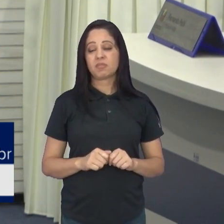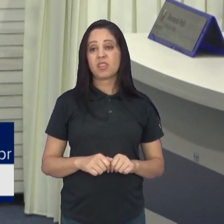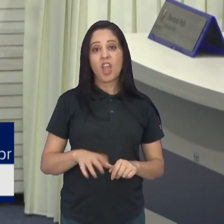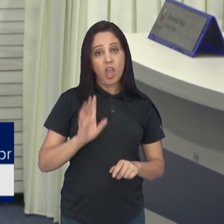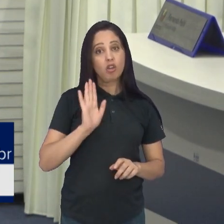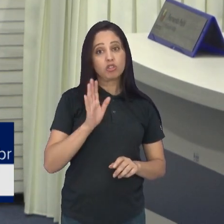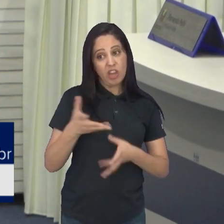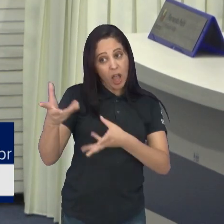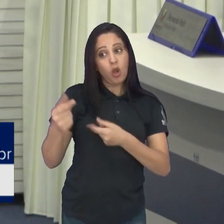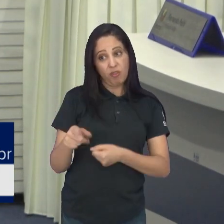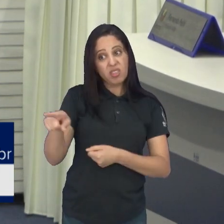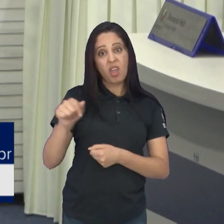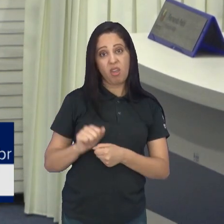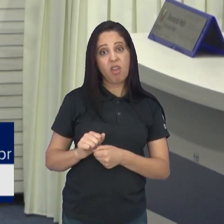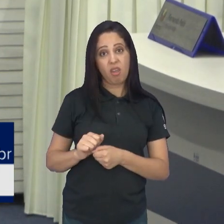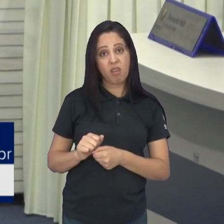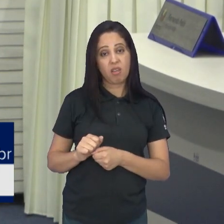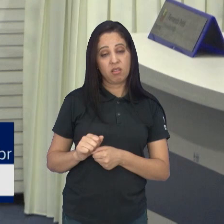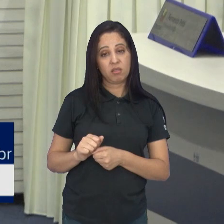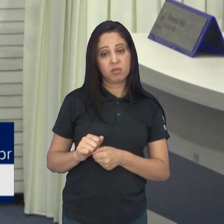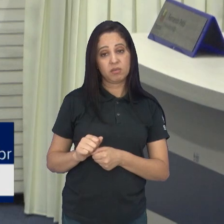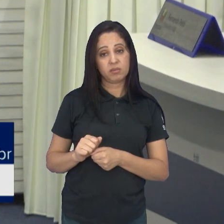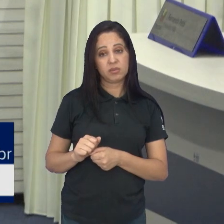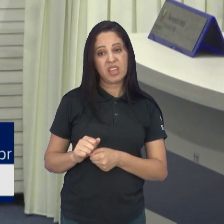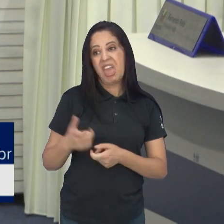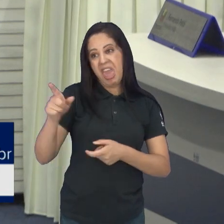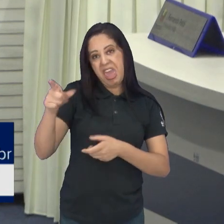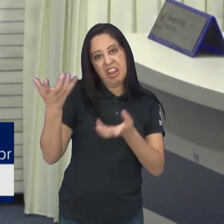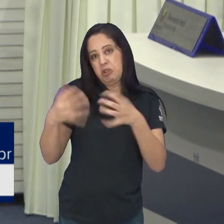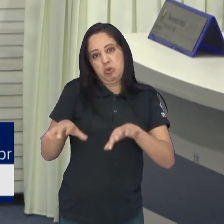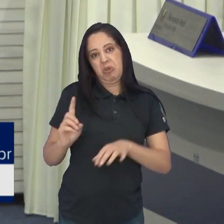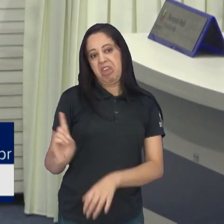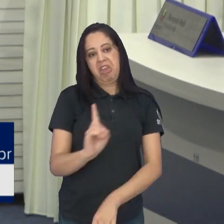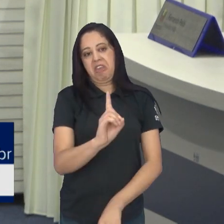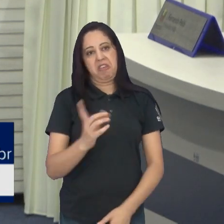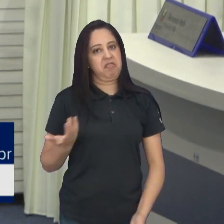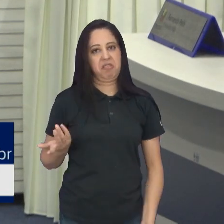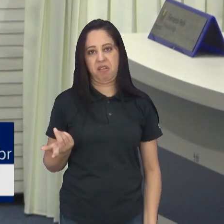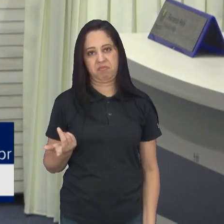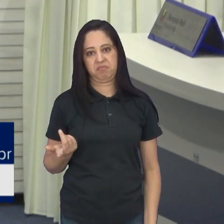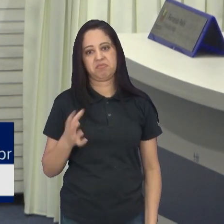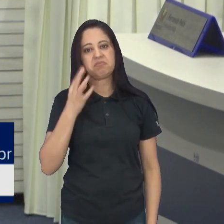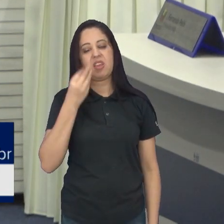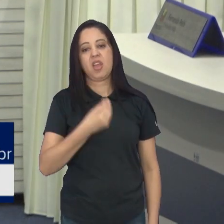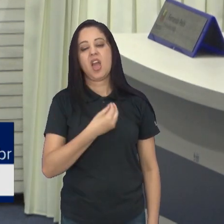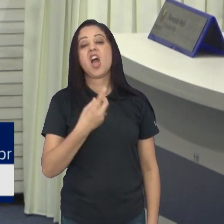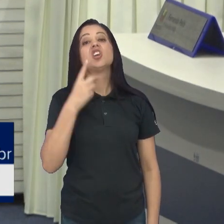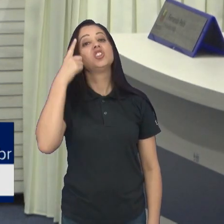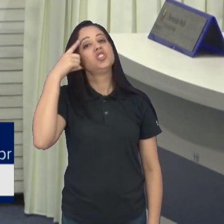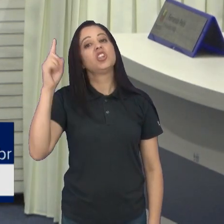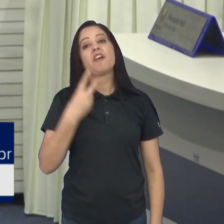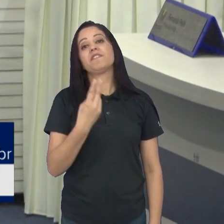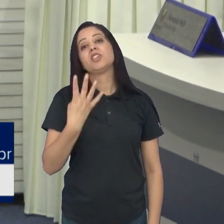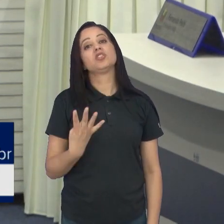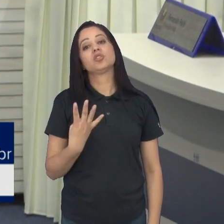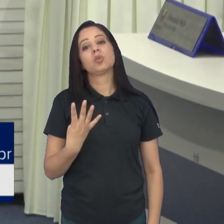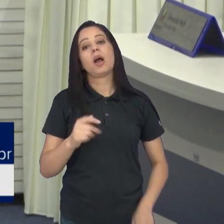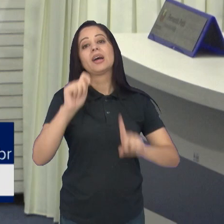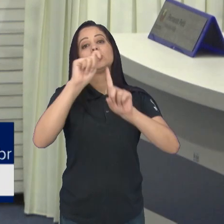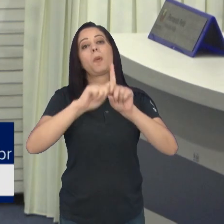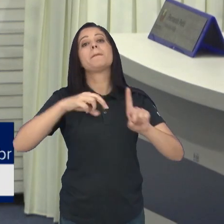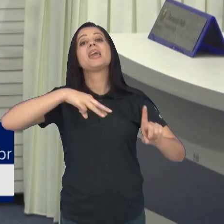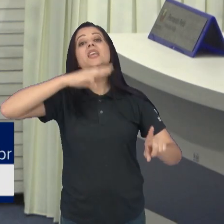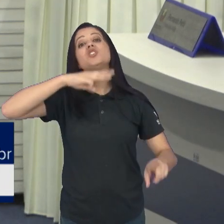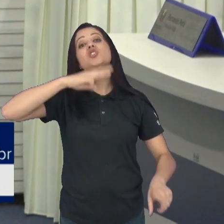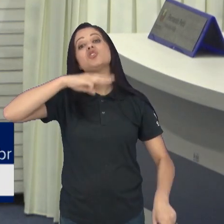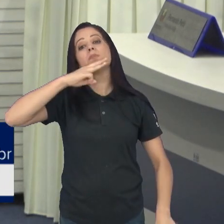para estar tá acompanhando nós aqui. Não foi porque não quis no Fundo Social, na noite do dia 24, quando eu, 24 de março, quando eu fiz